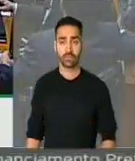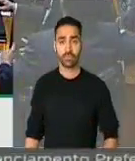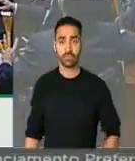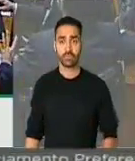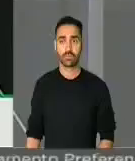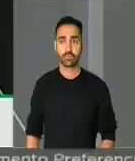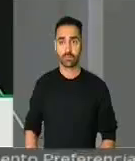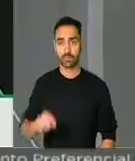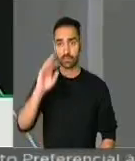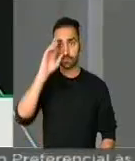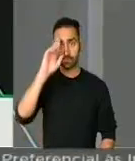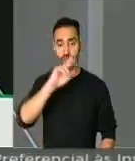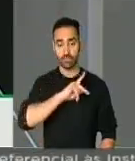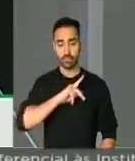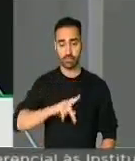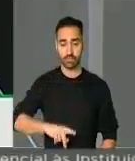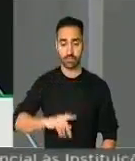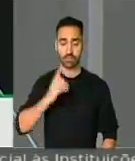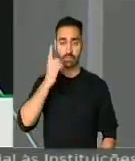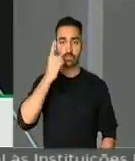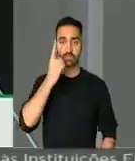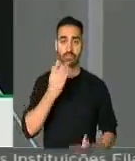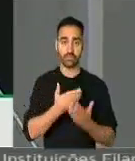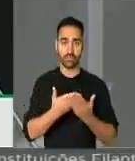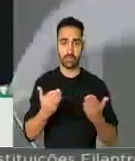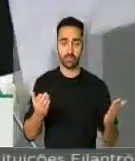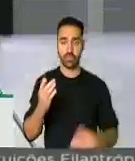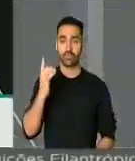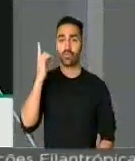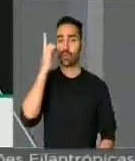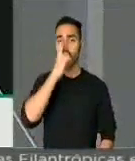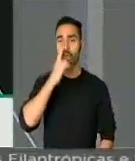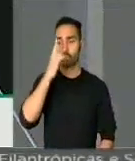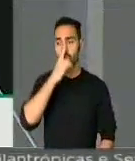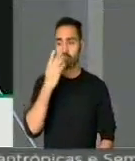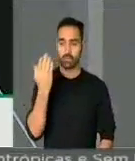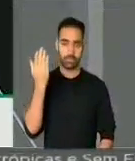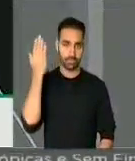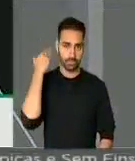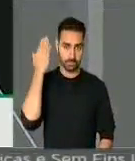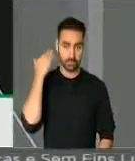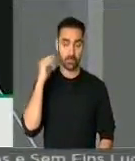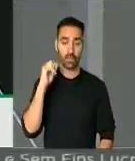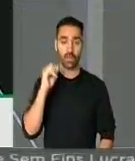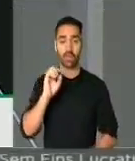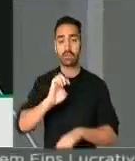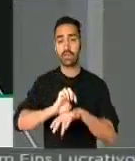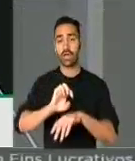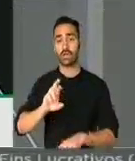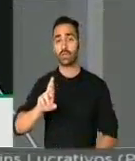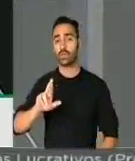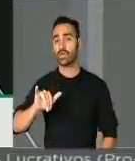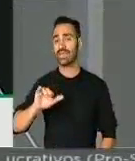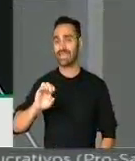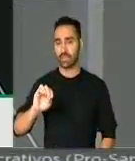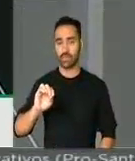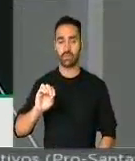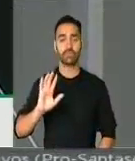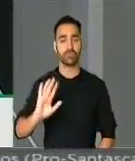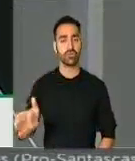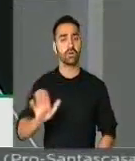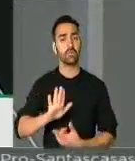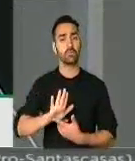Senhor presidente, senhoras e senhores deputados, domingo próximo passado, o Estado do Rio de Janeiro deu uma